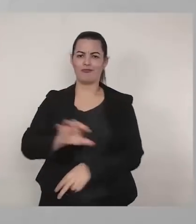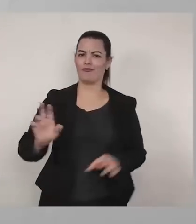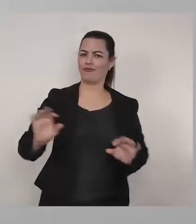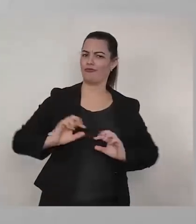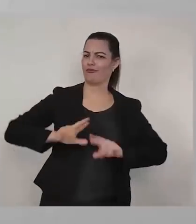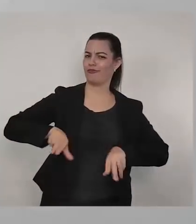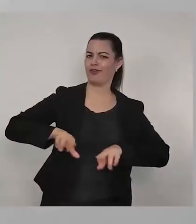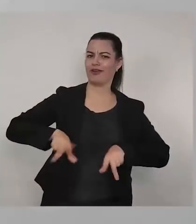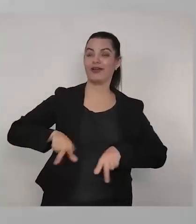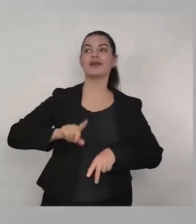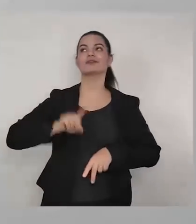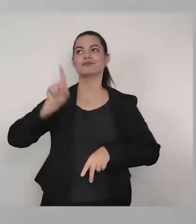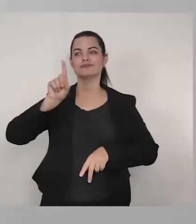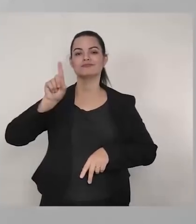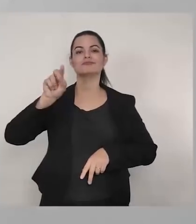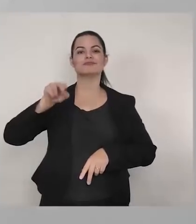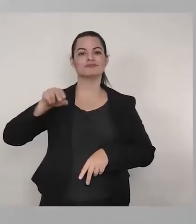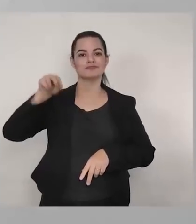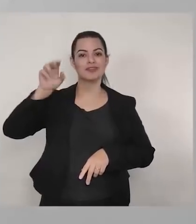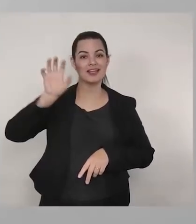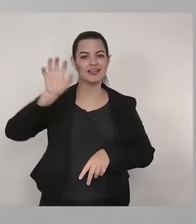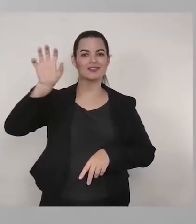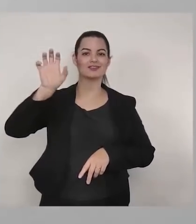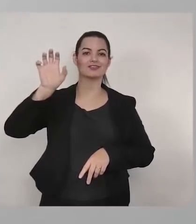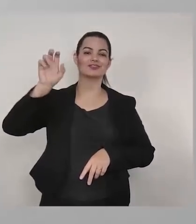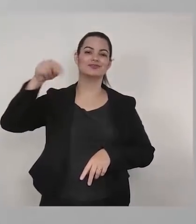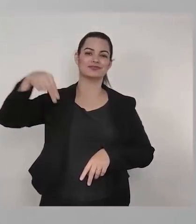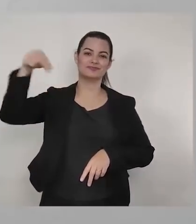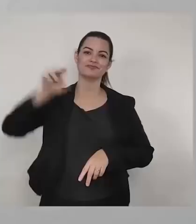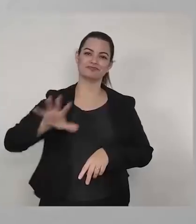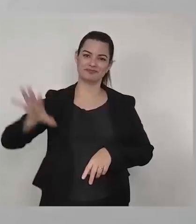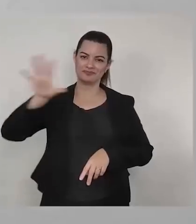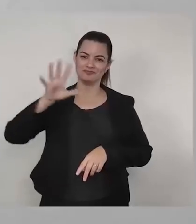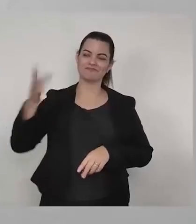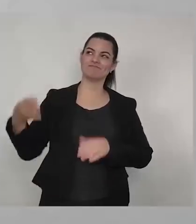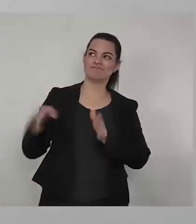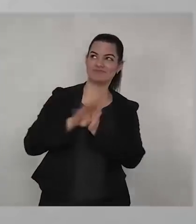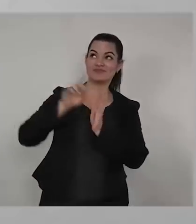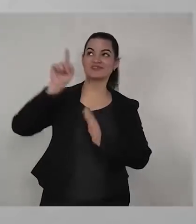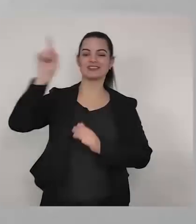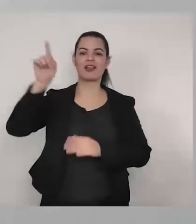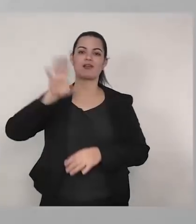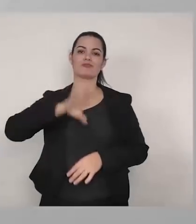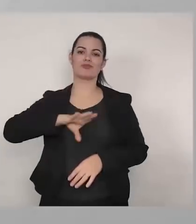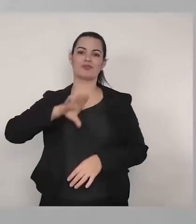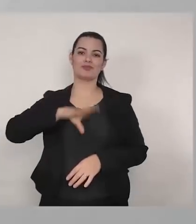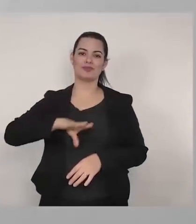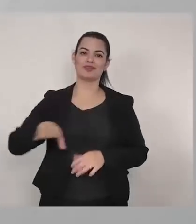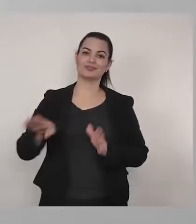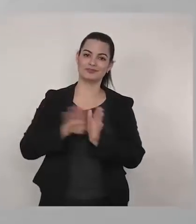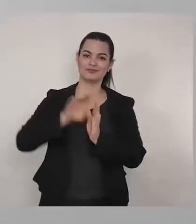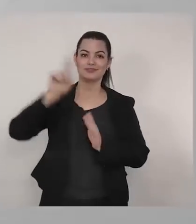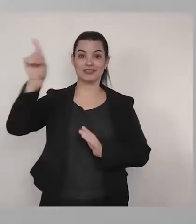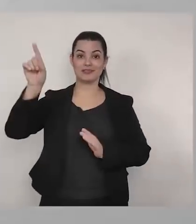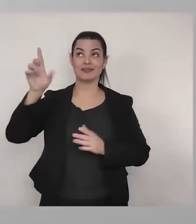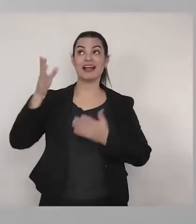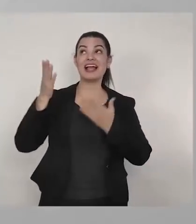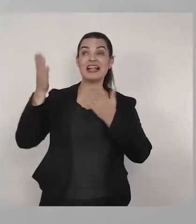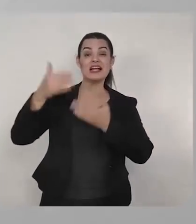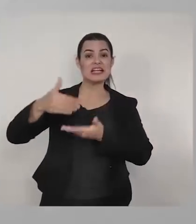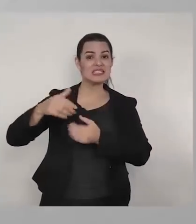região Nordeste que as primeiras embarcações chegaram. Então essa região é uma região muito